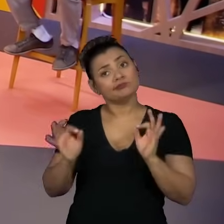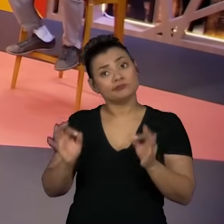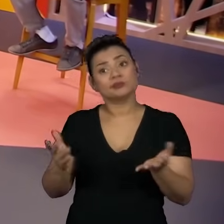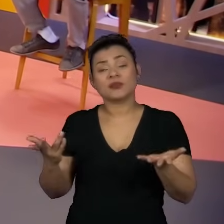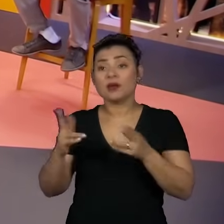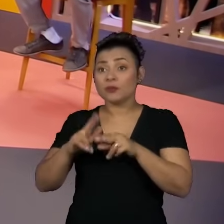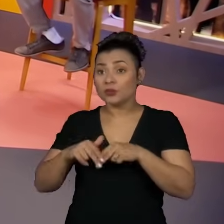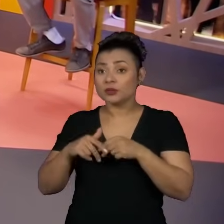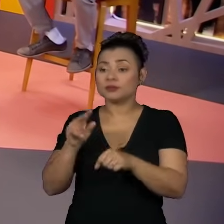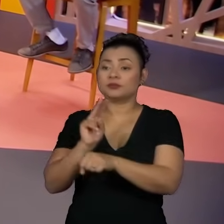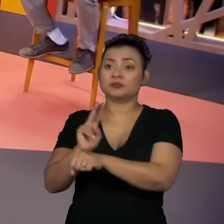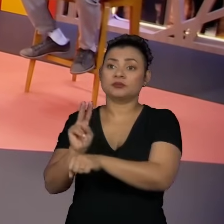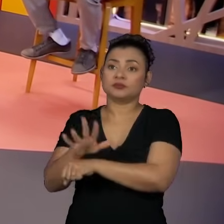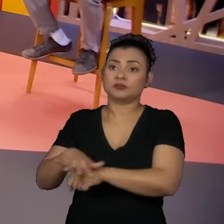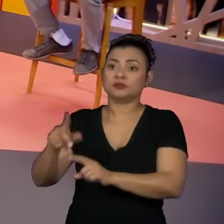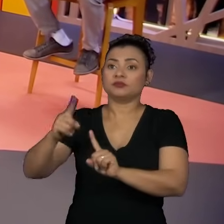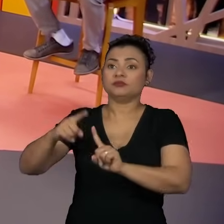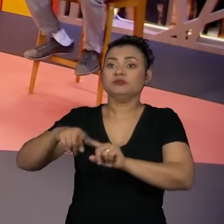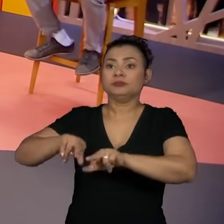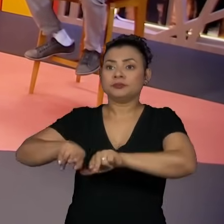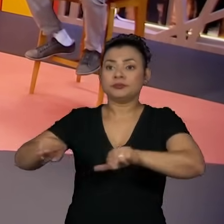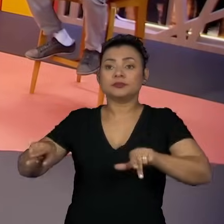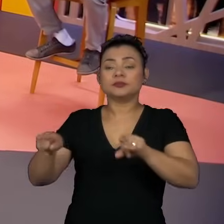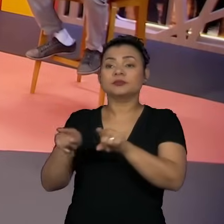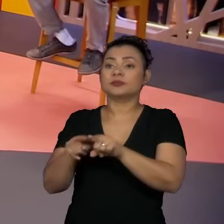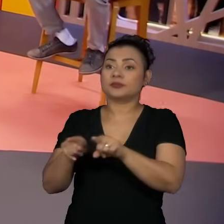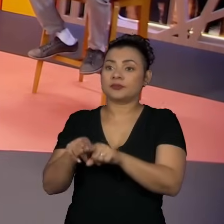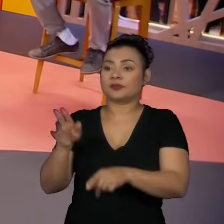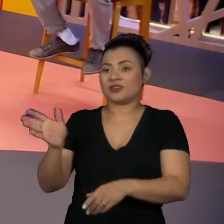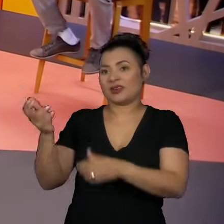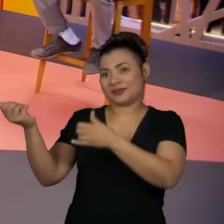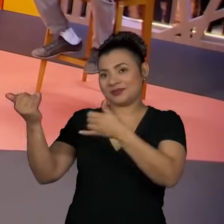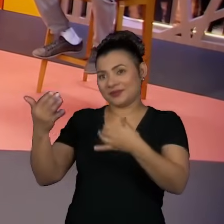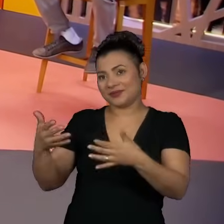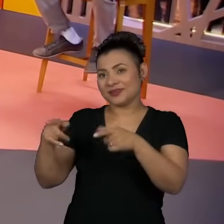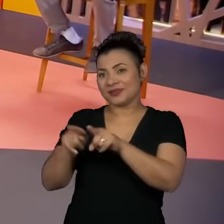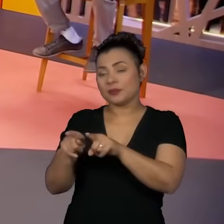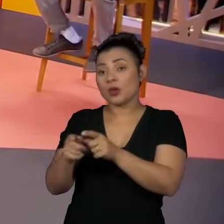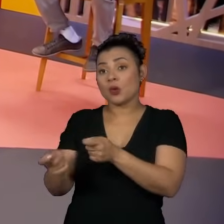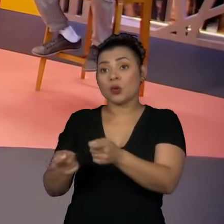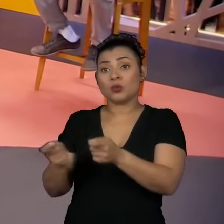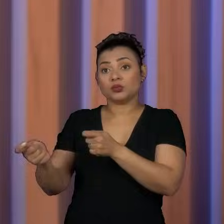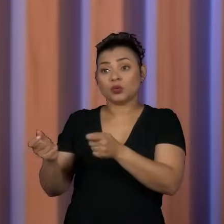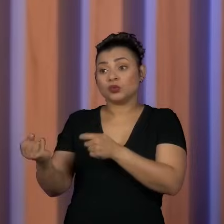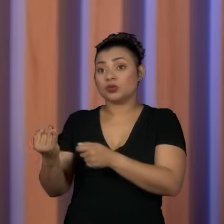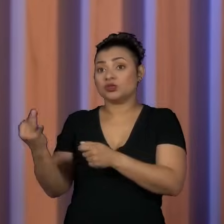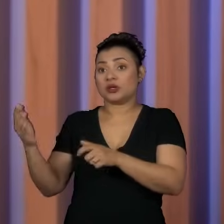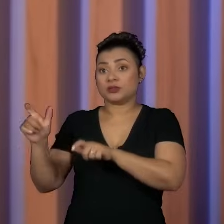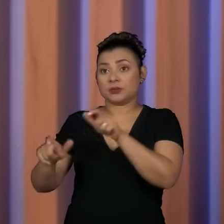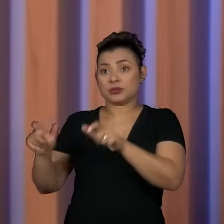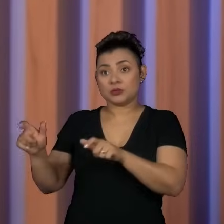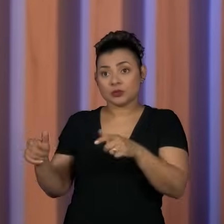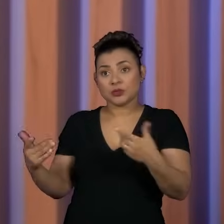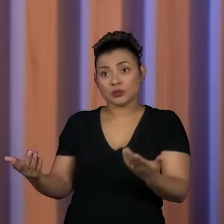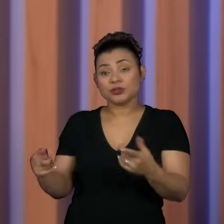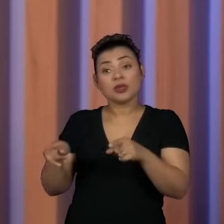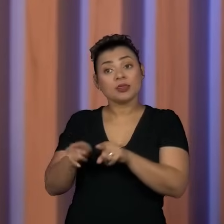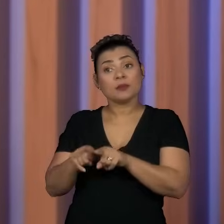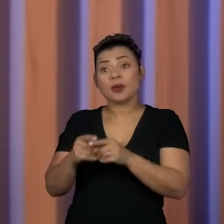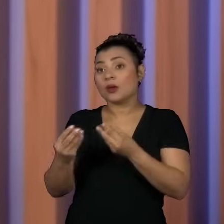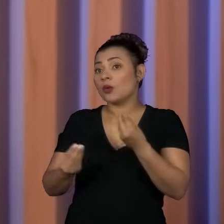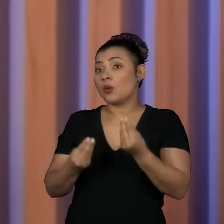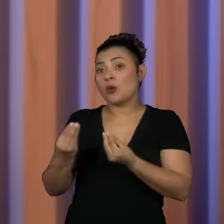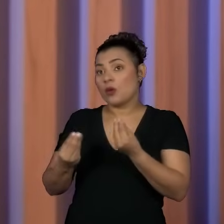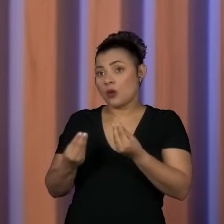a manutenção da espécie, várias questões que o Renan já falou também, do controle populacional, de como se dá,